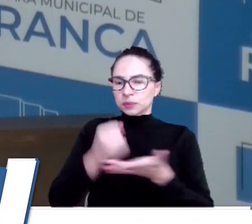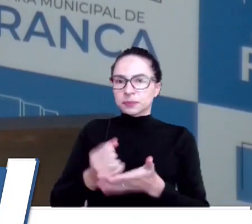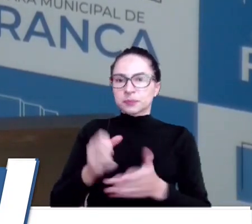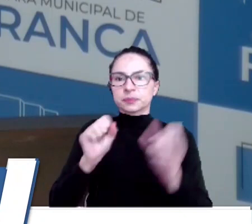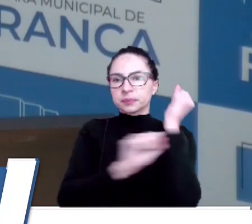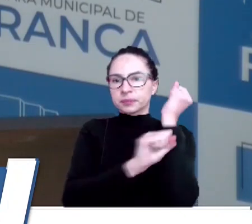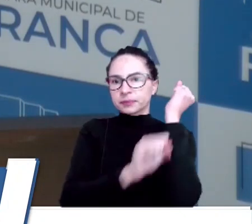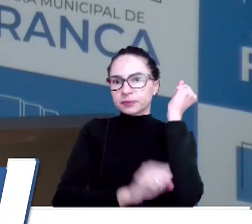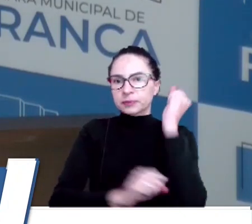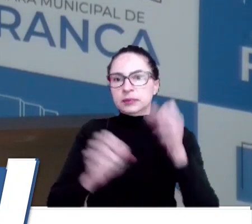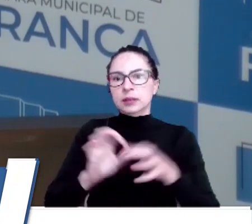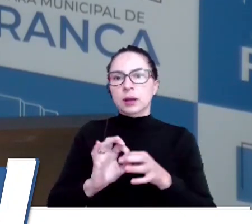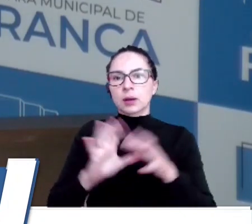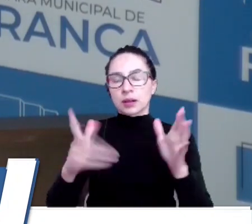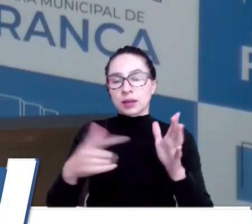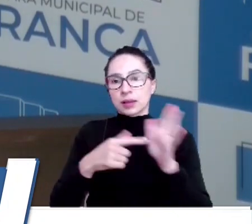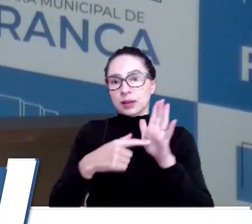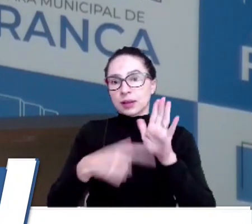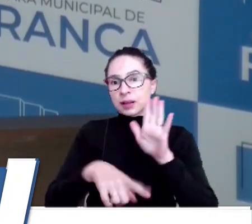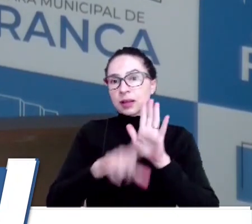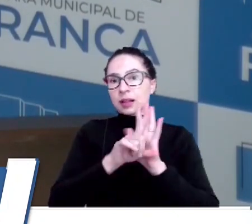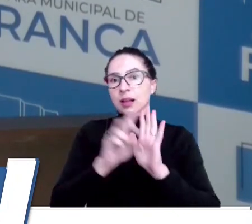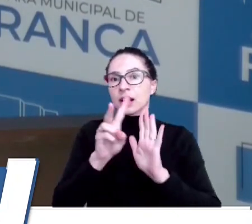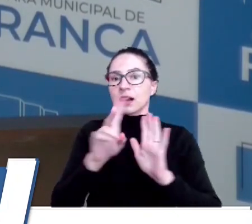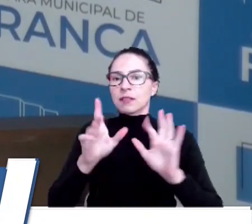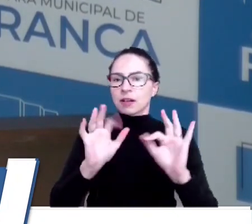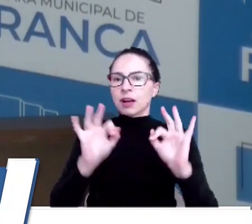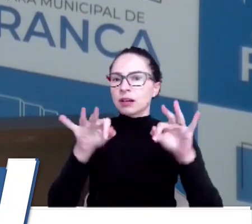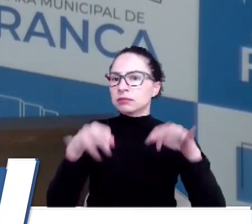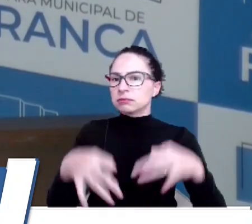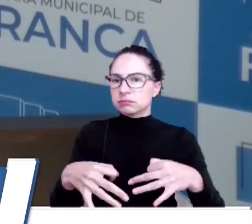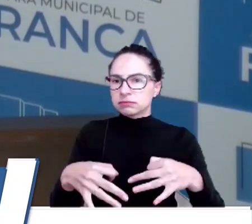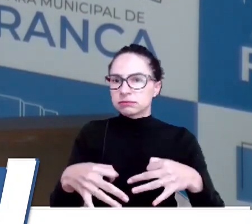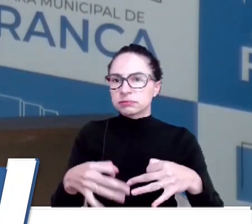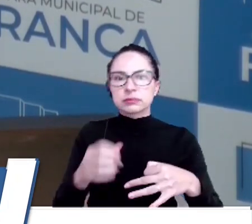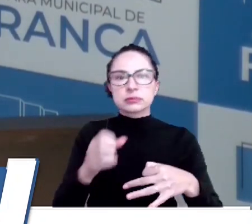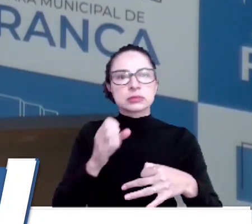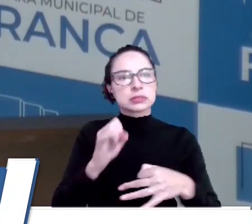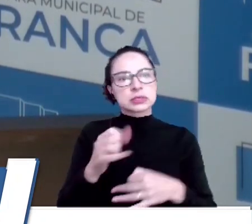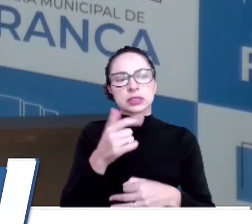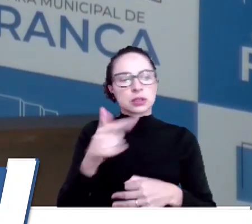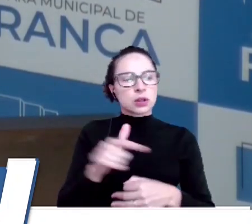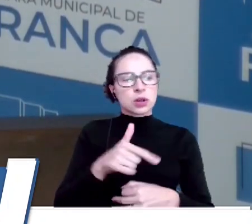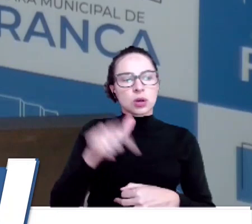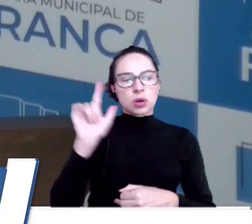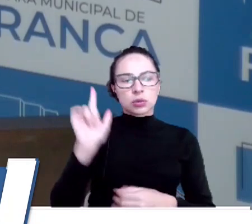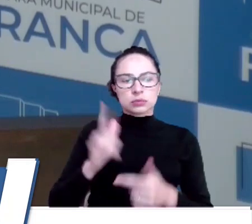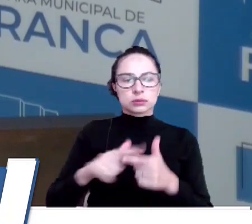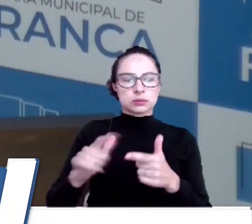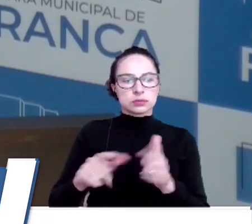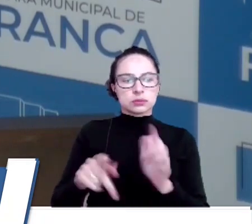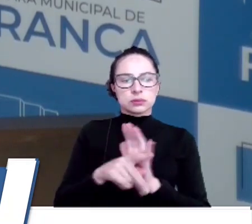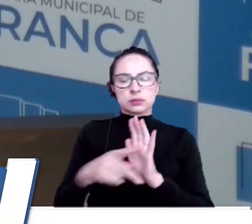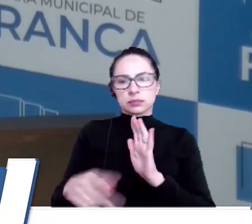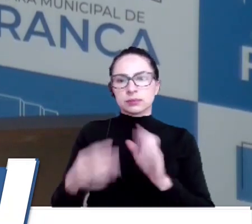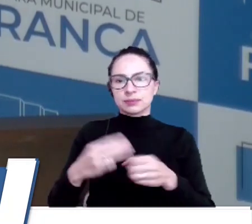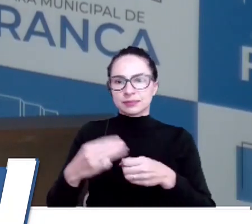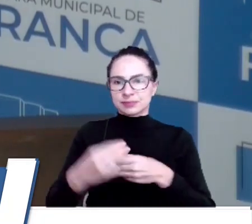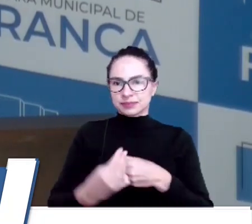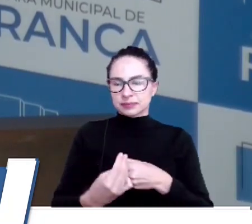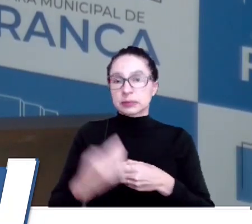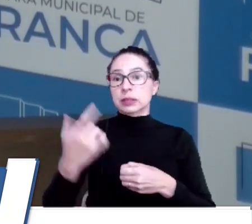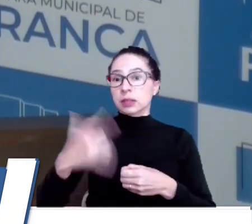presente lei, cessarão automaticamente, sem qualquer ônus para o município. Repito,